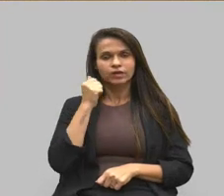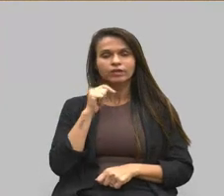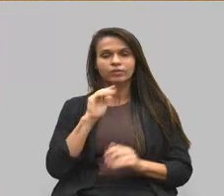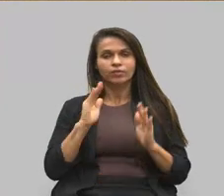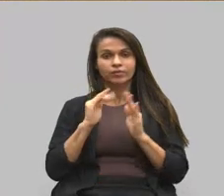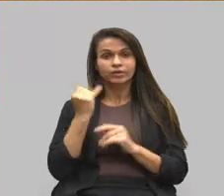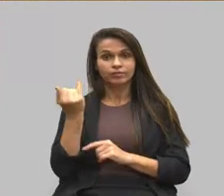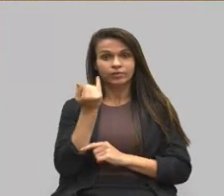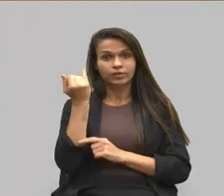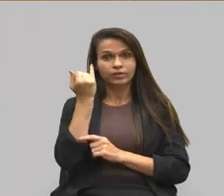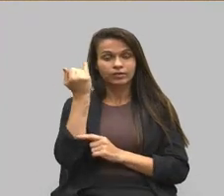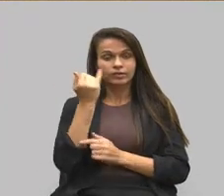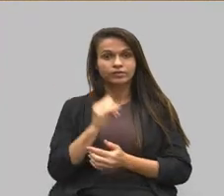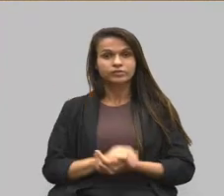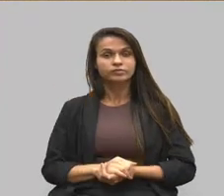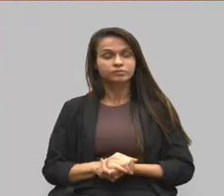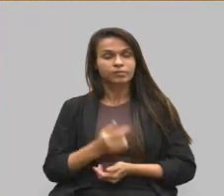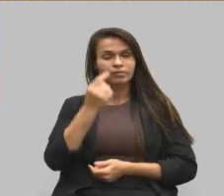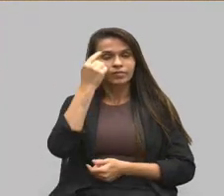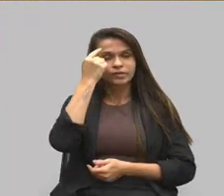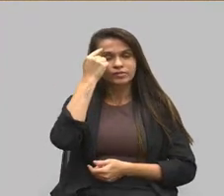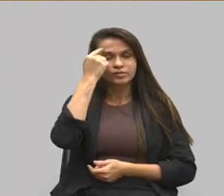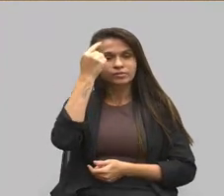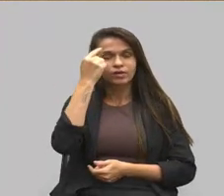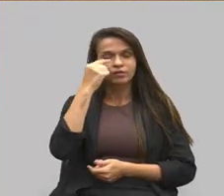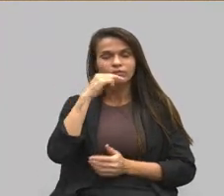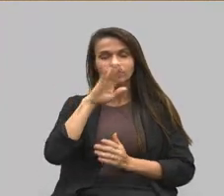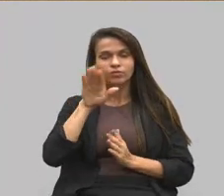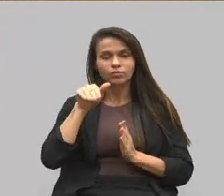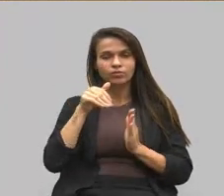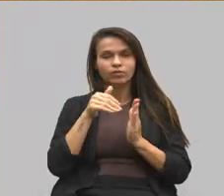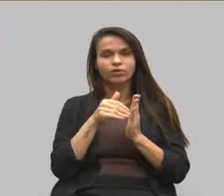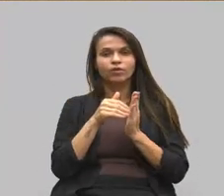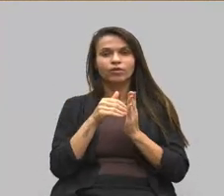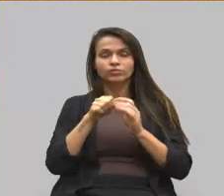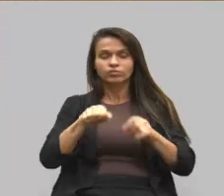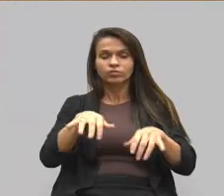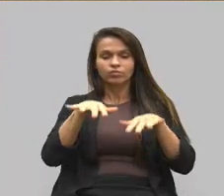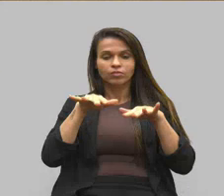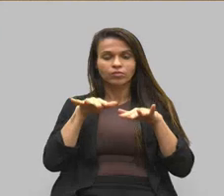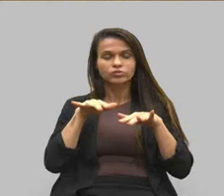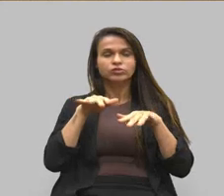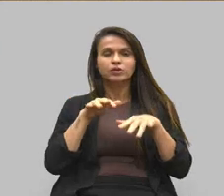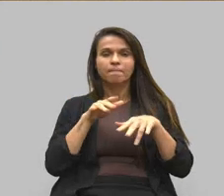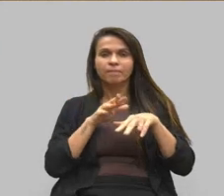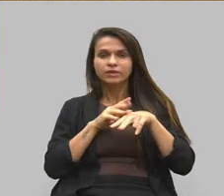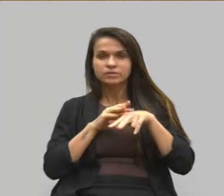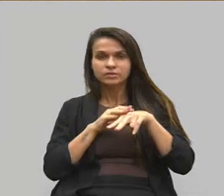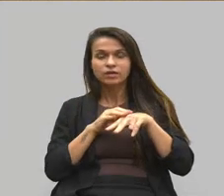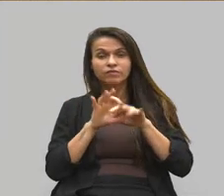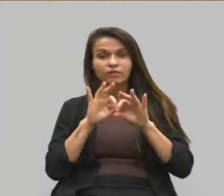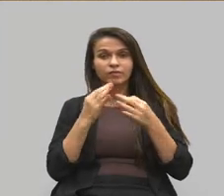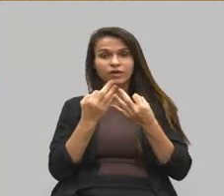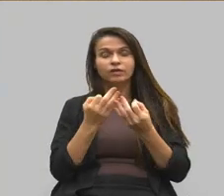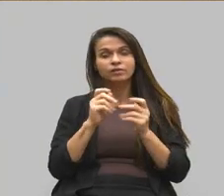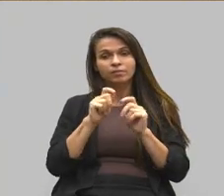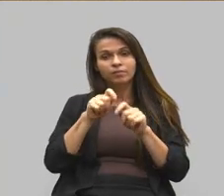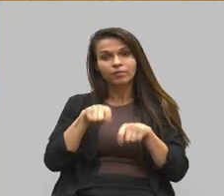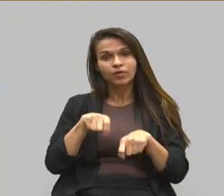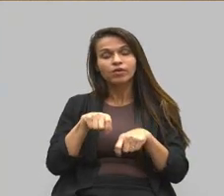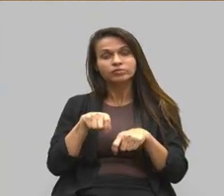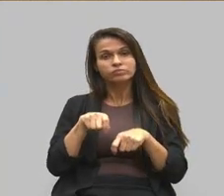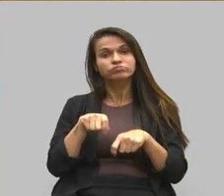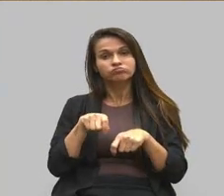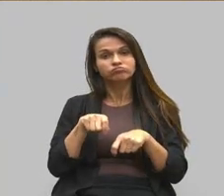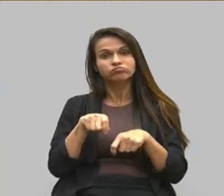importante né pensando aí em todo o nosso público de pacientes e famílias que podem se beneficiar das